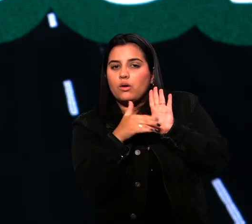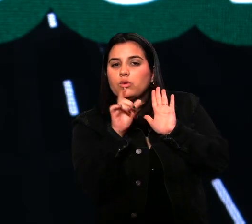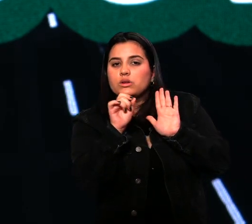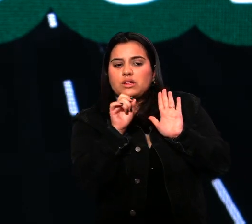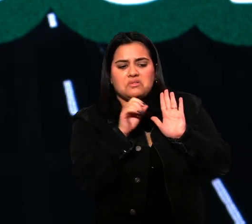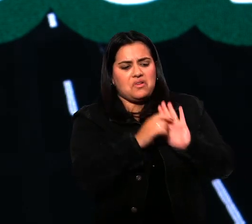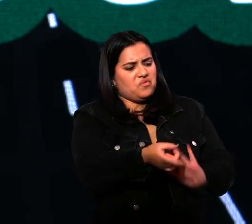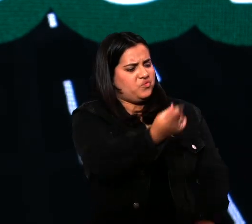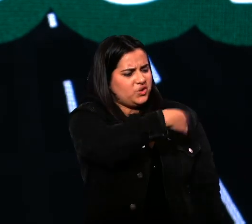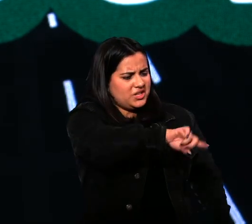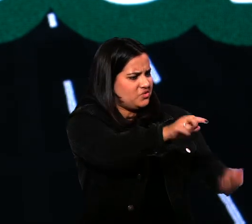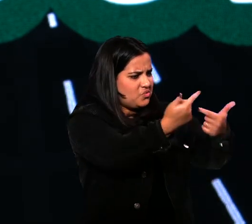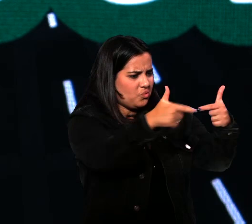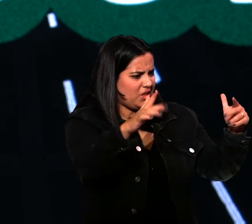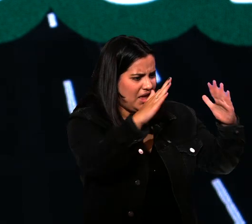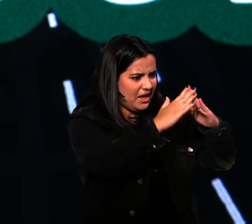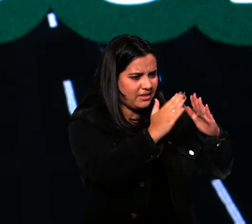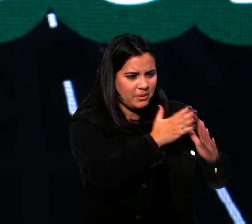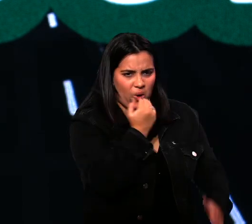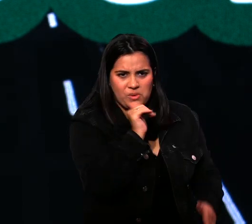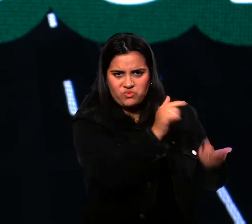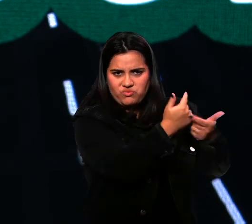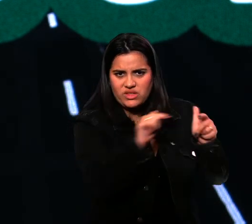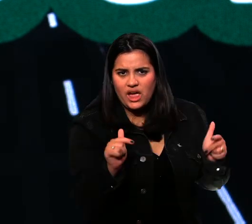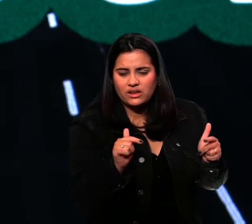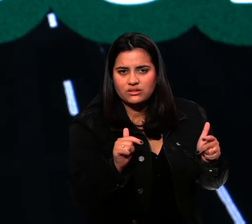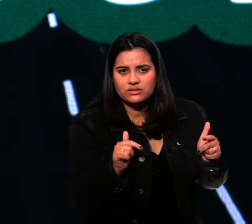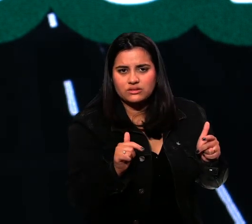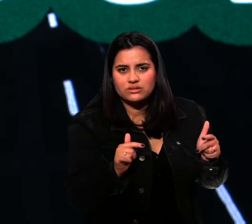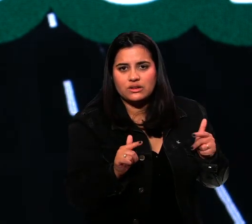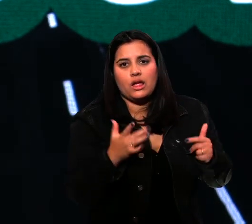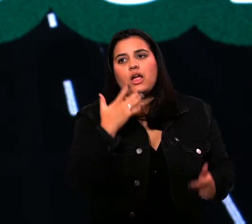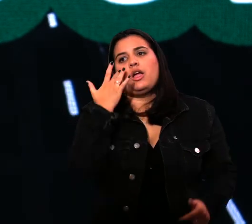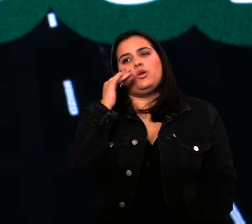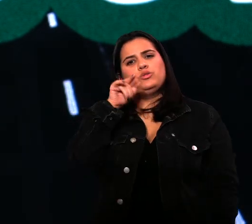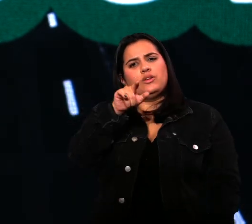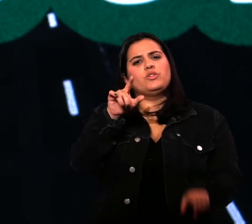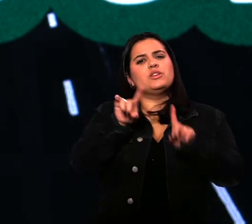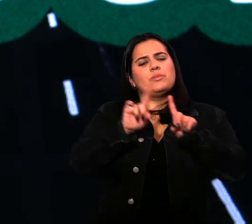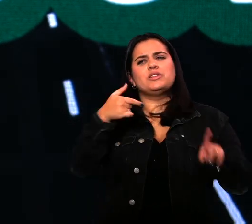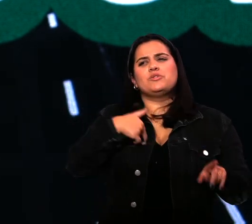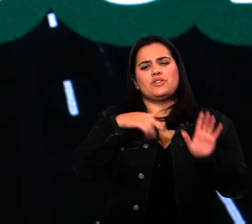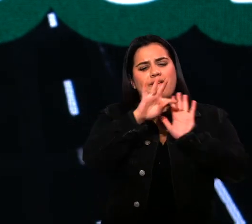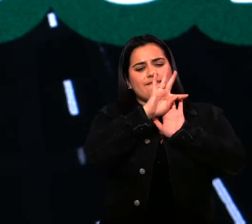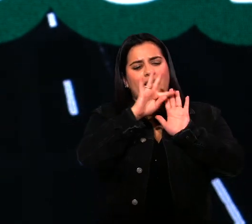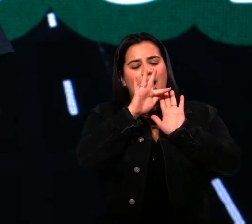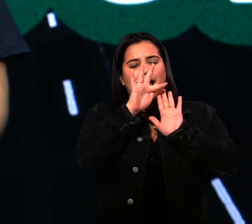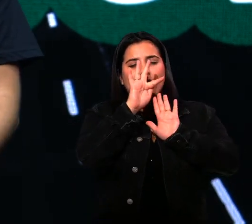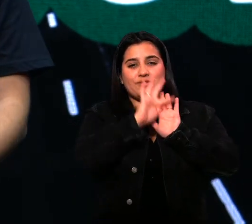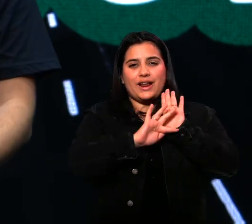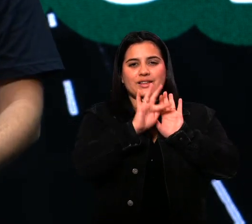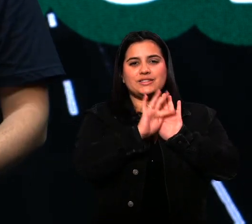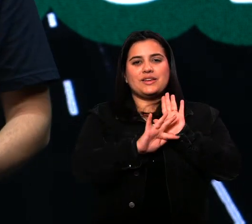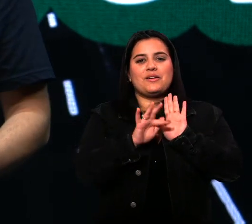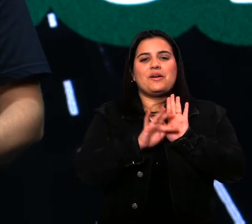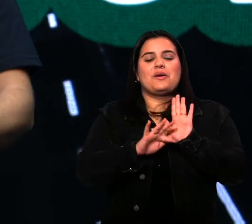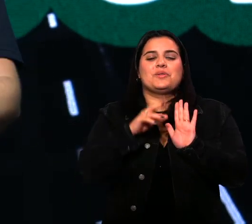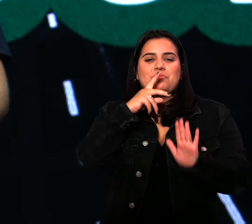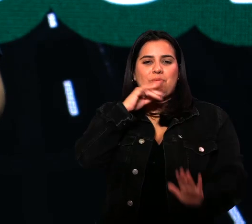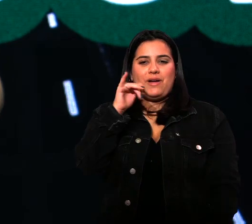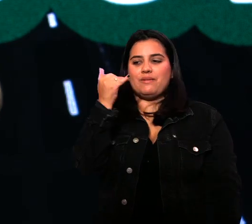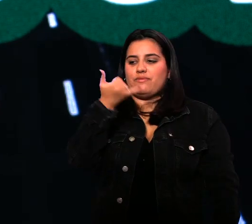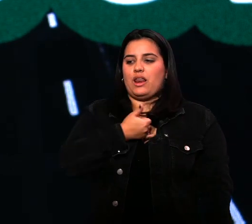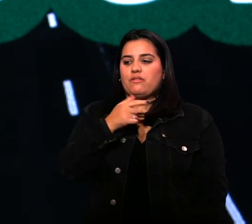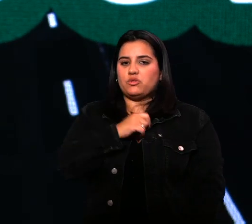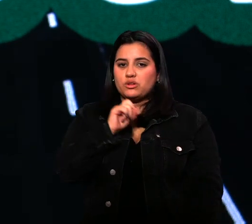não têm casa onde comer? Eu não sei você, mas eu já ouvi essa frase, quando meu pai dizia que eu me empanturrava na casa das visitas